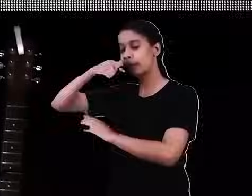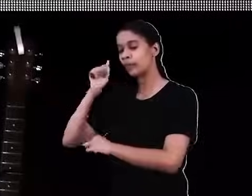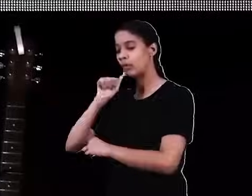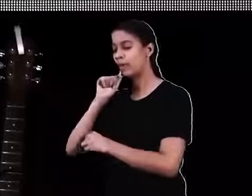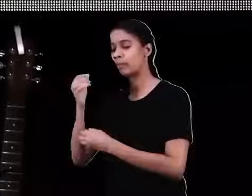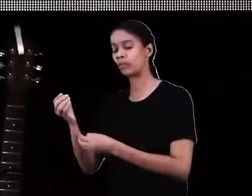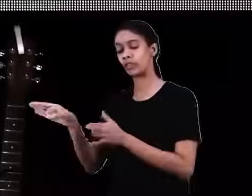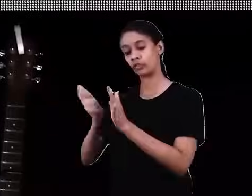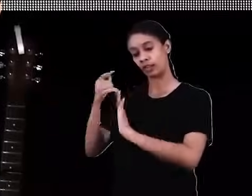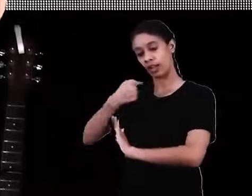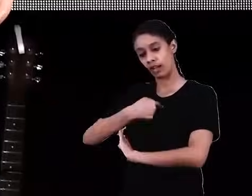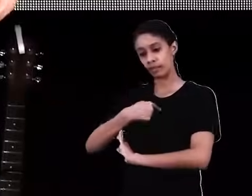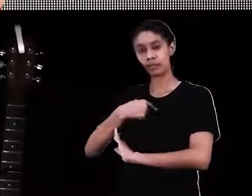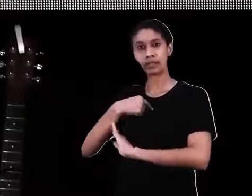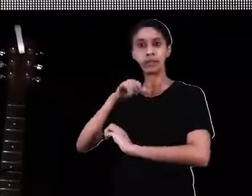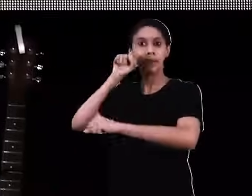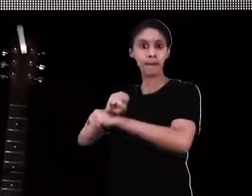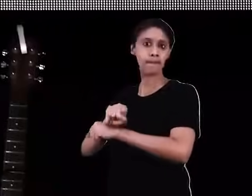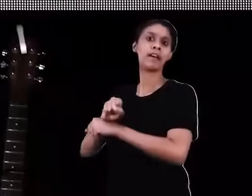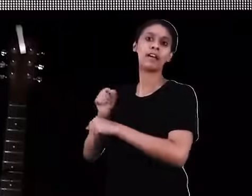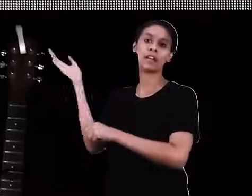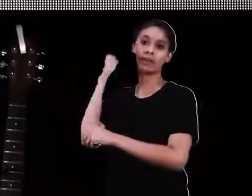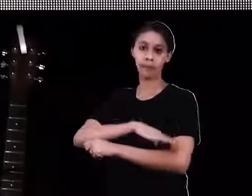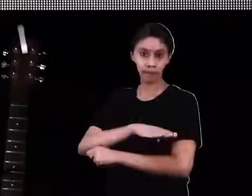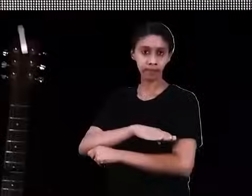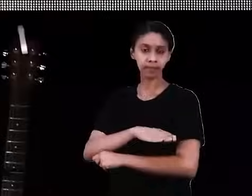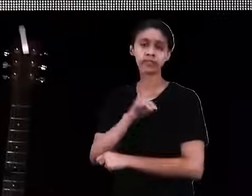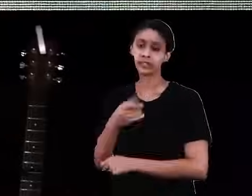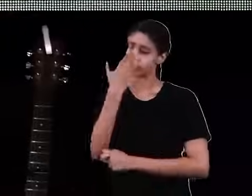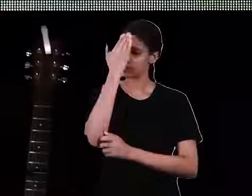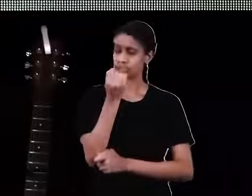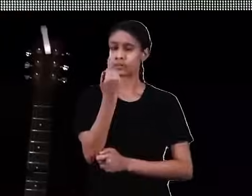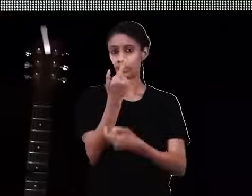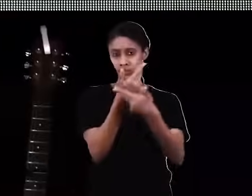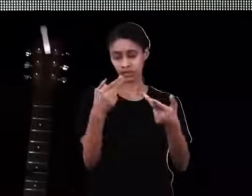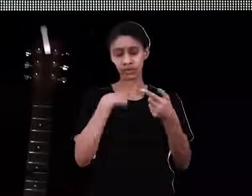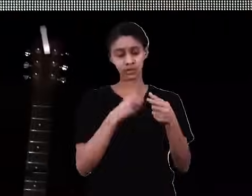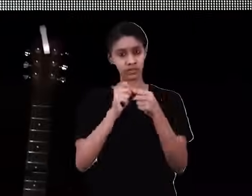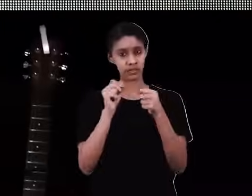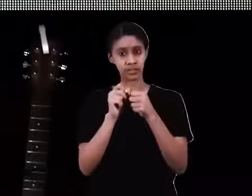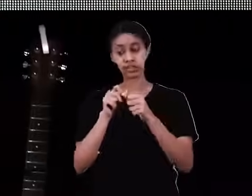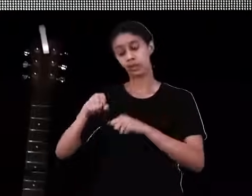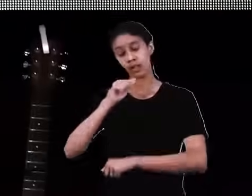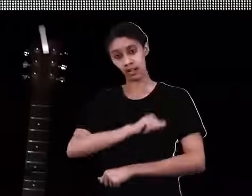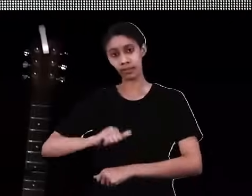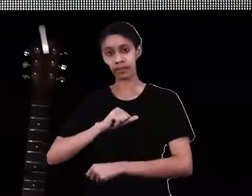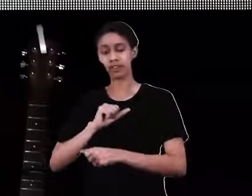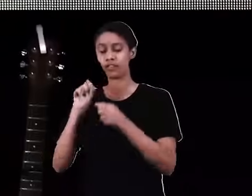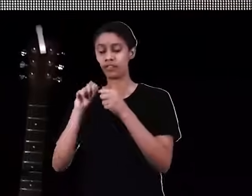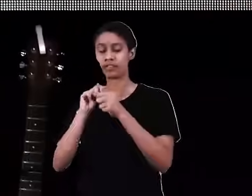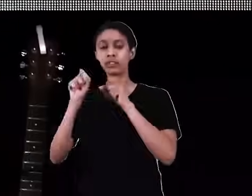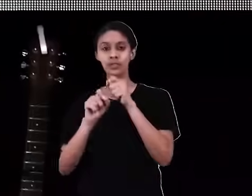uma atitude sábia nossa, gente, impede uma tragédia. Aquela mulher impediu uma tragédia na vida do marido, na vida de Davi.